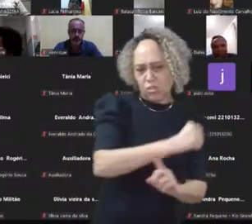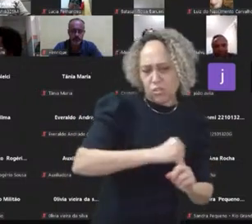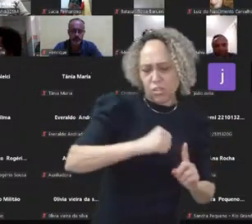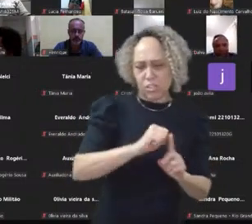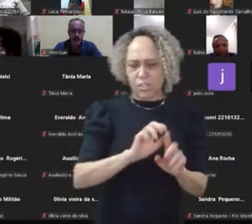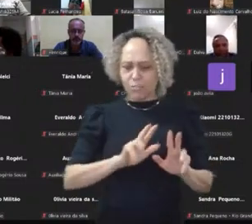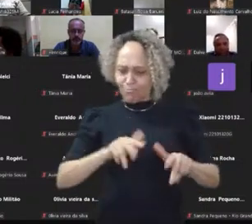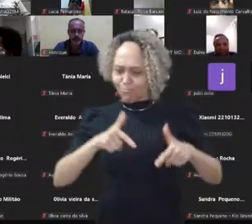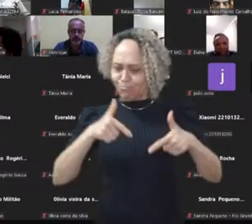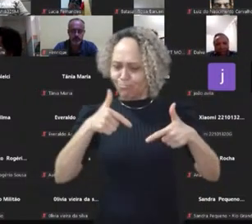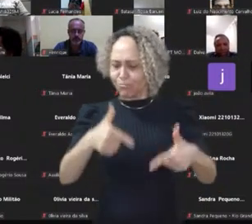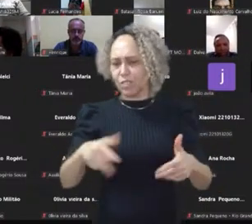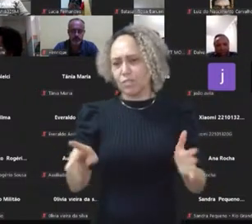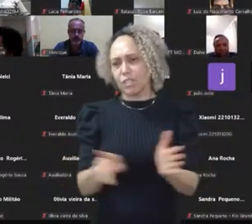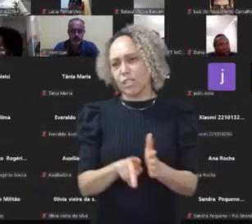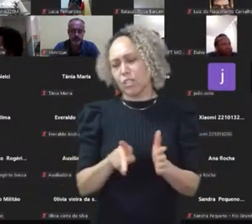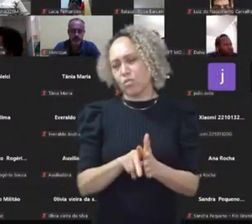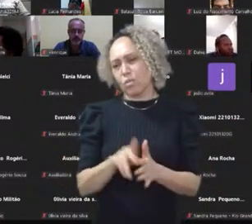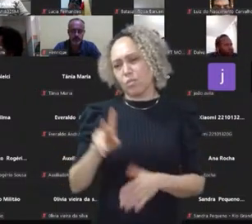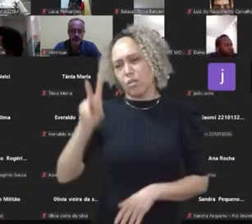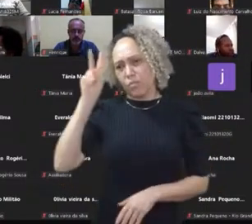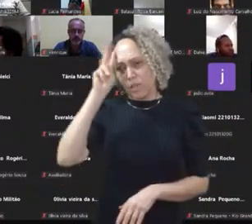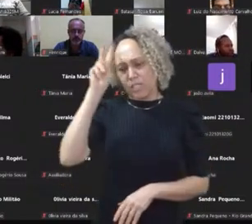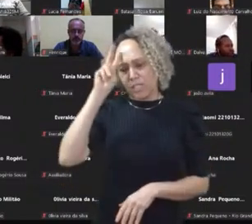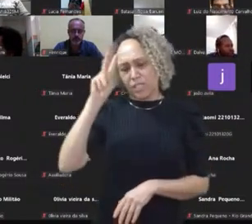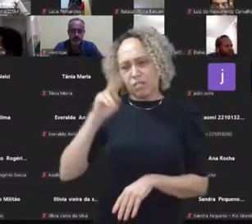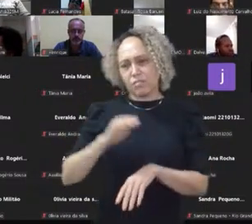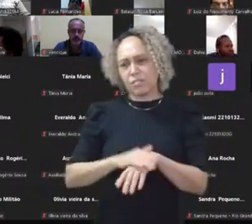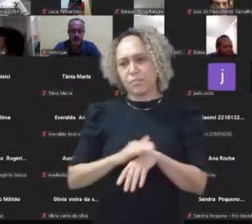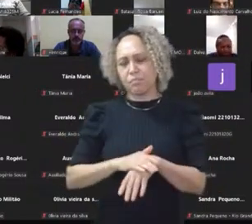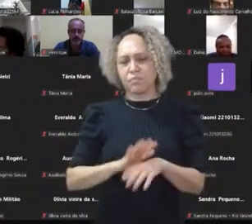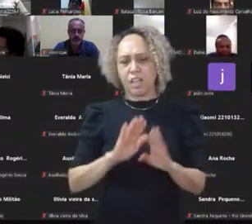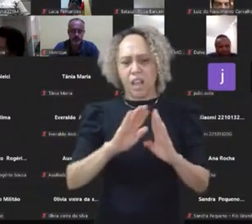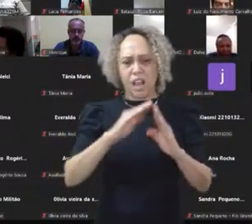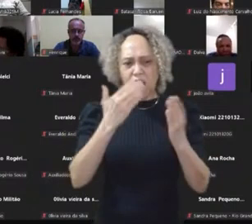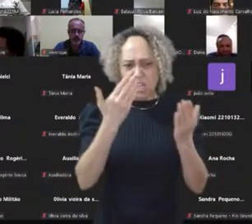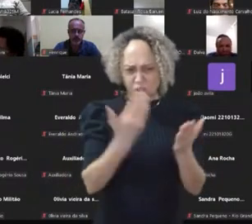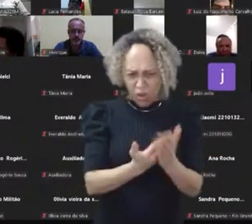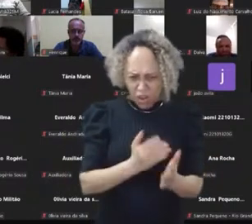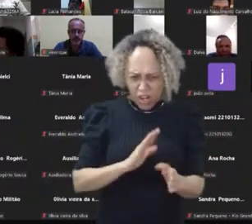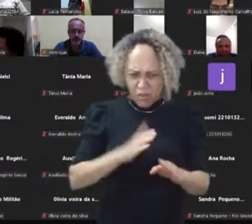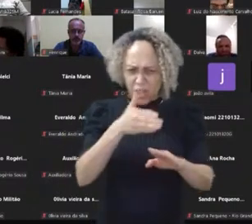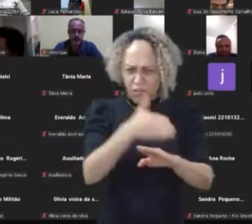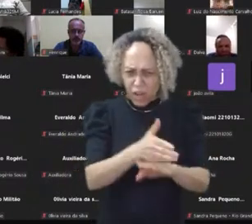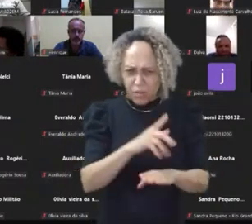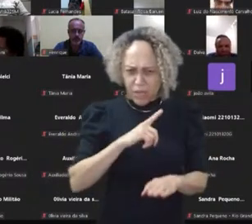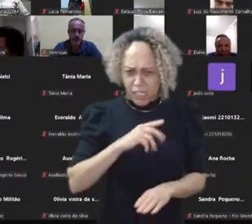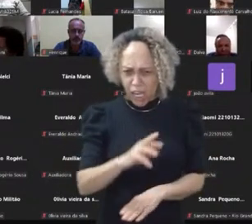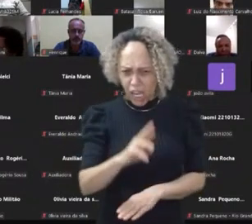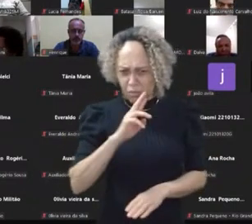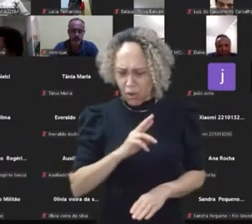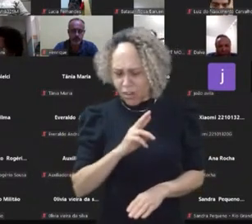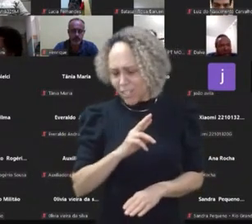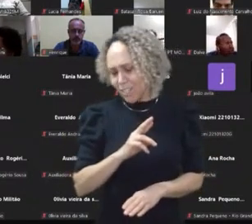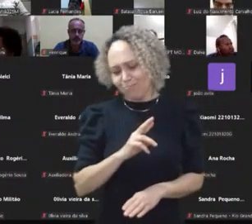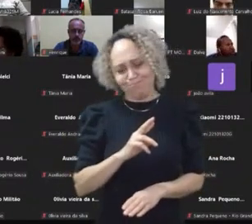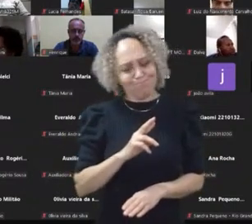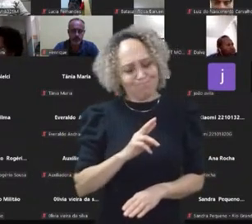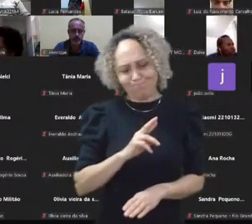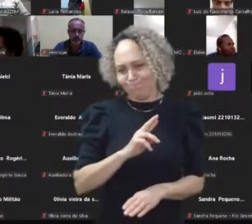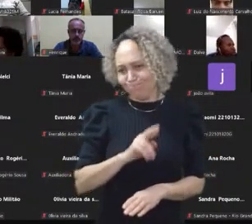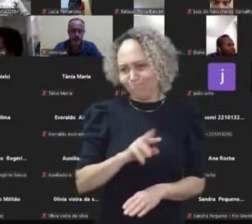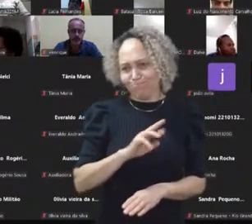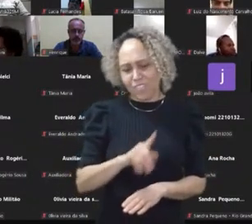sua história a escola não é mais o lugar que você vai para ter a resposta é o lugar que nós temos que incentivar